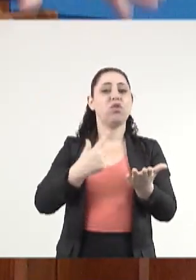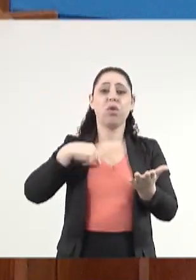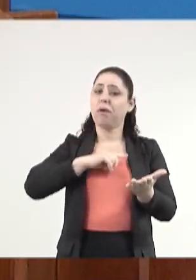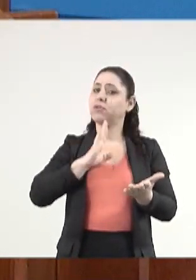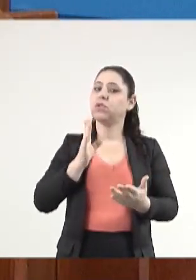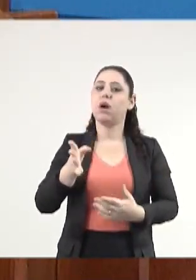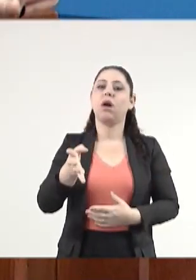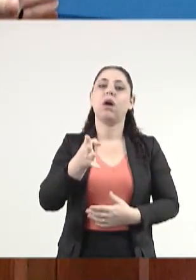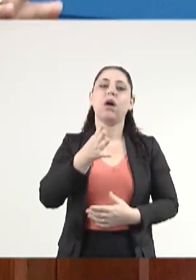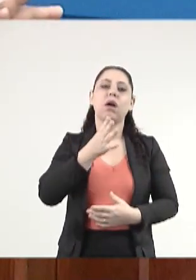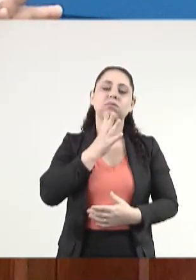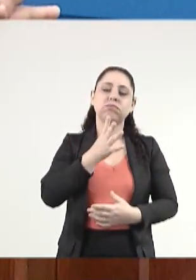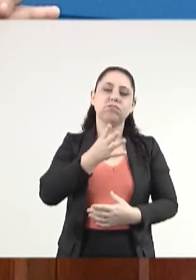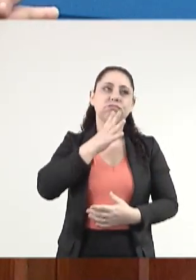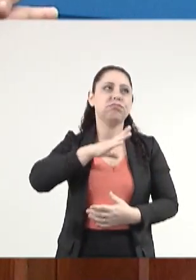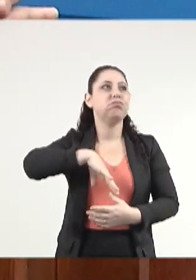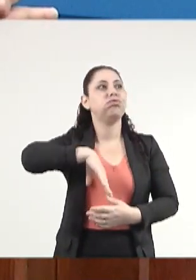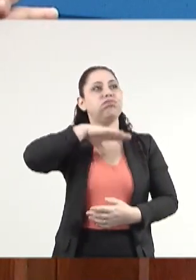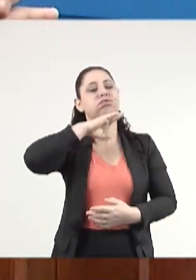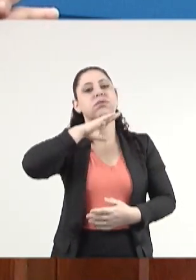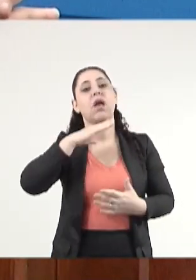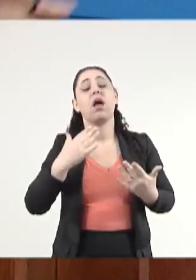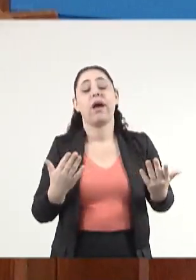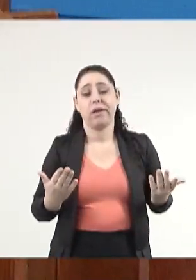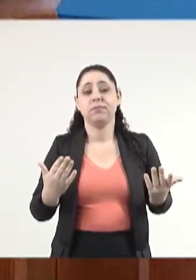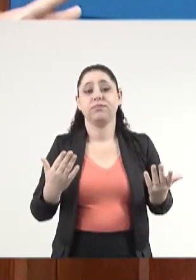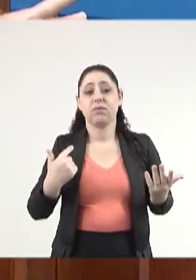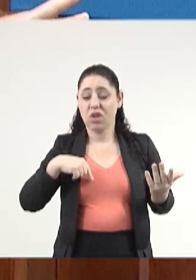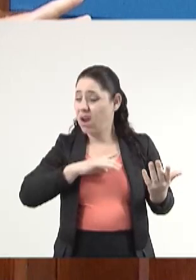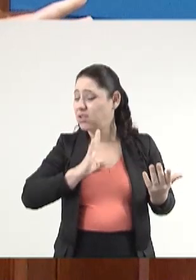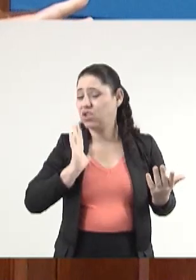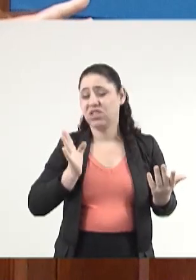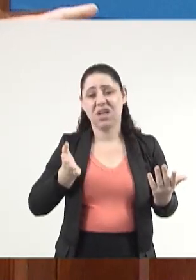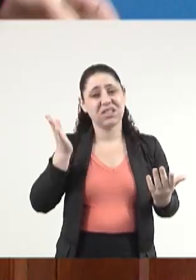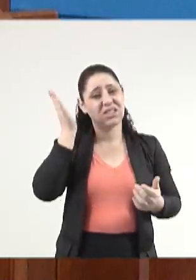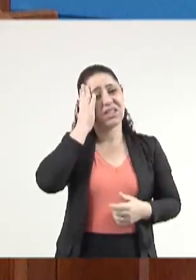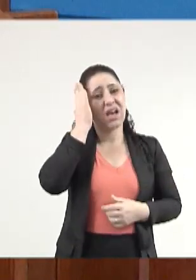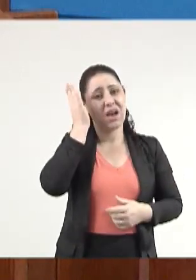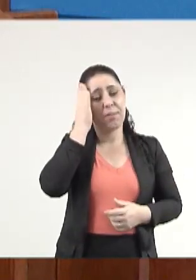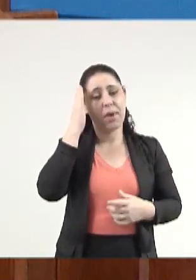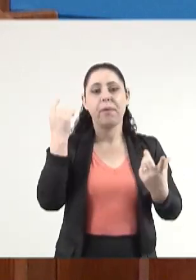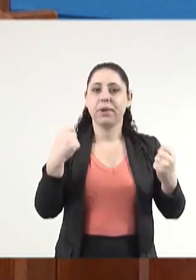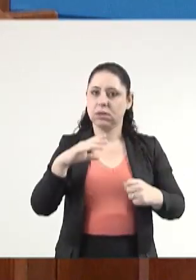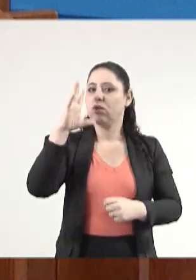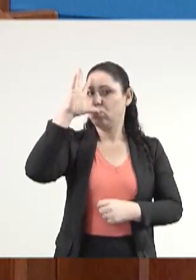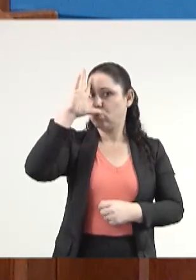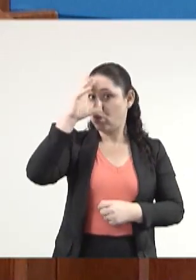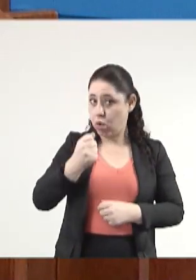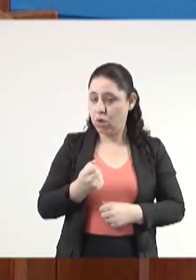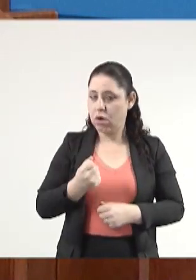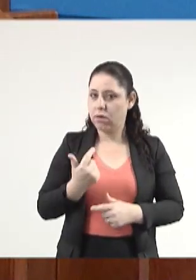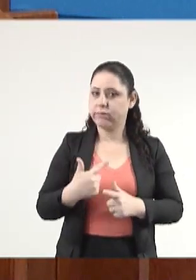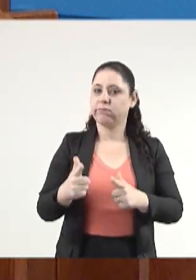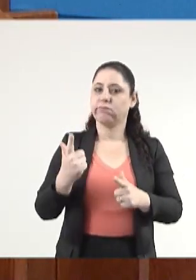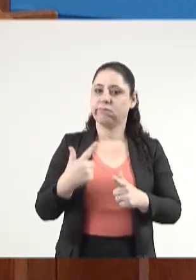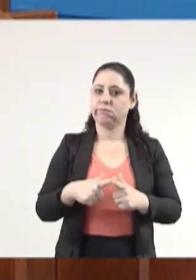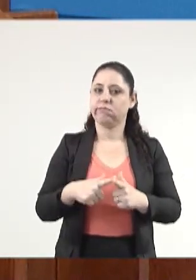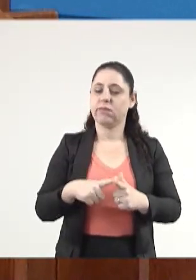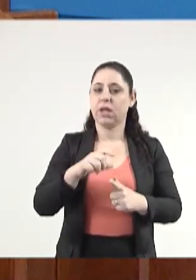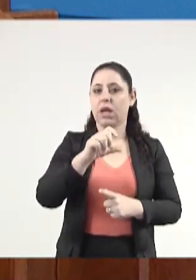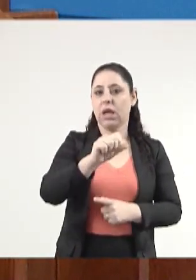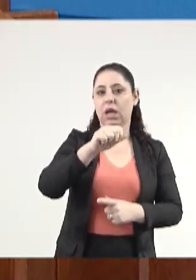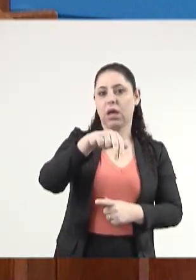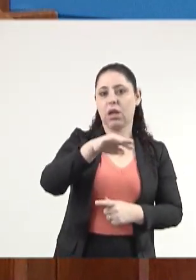já estamos carecas de saber. Nós já estamos cansados de saber, nós precisamos de solução. E